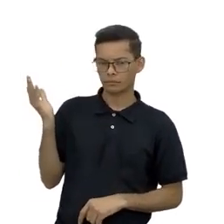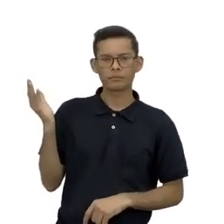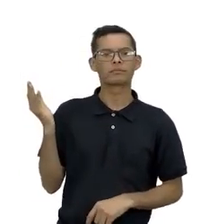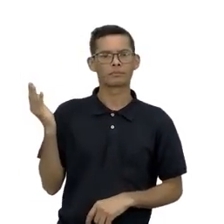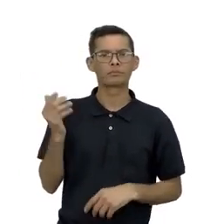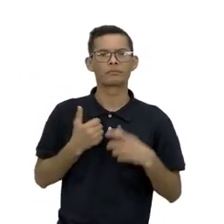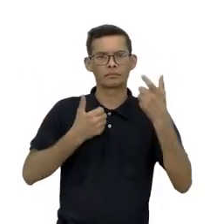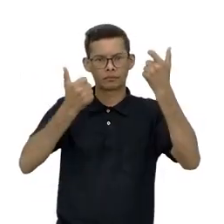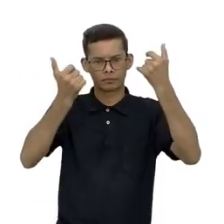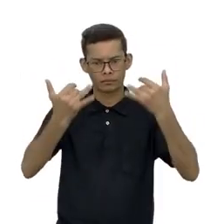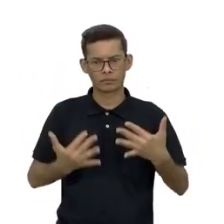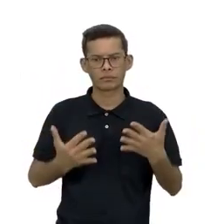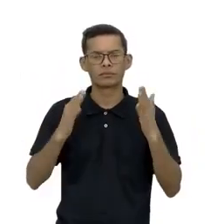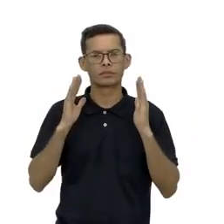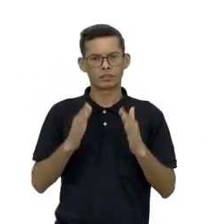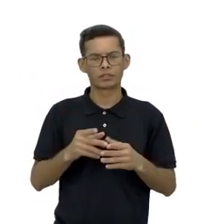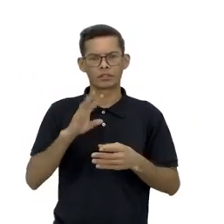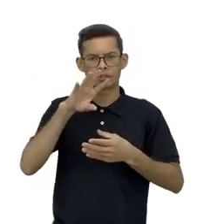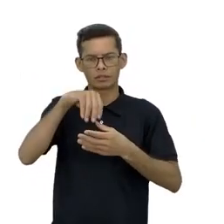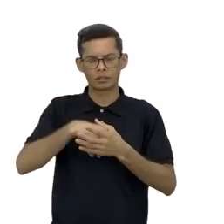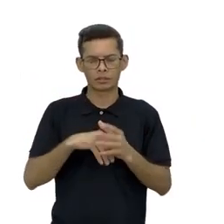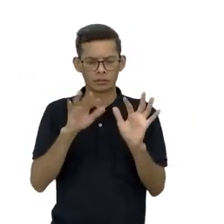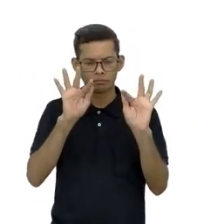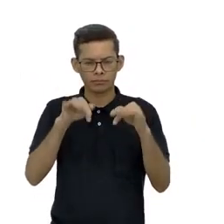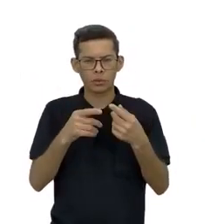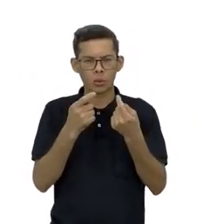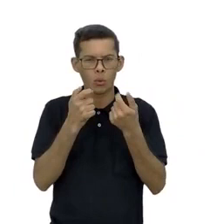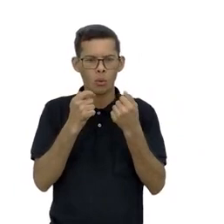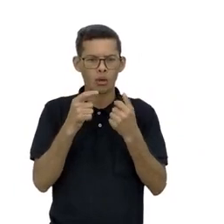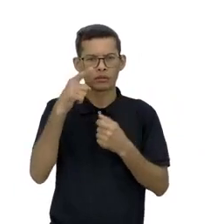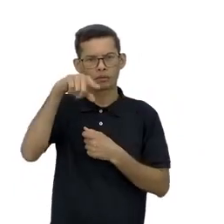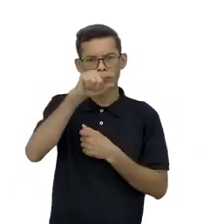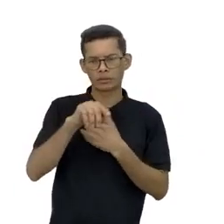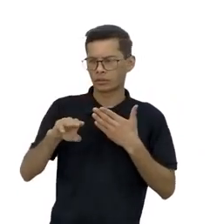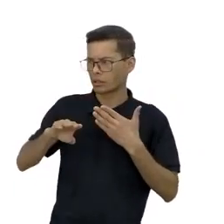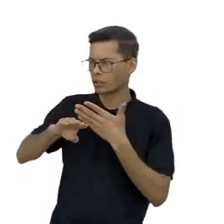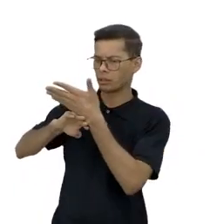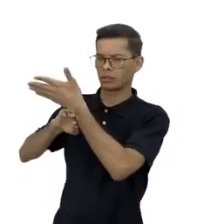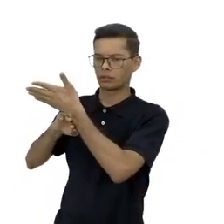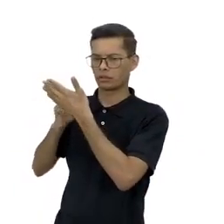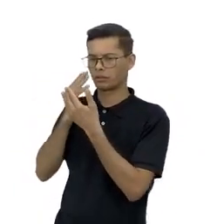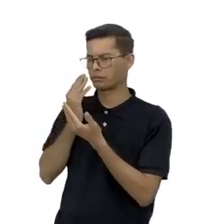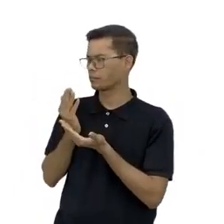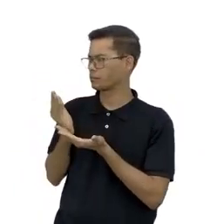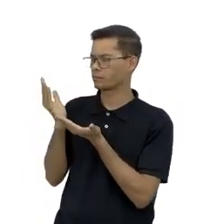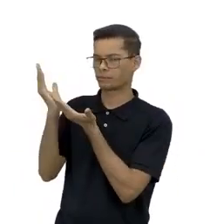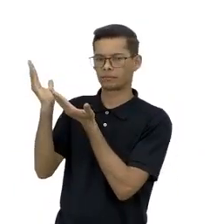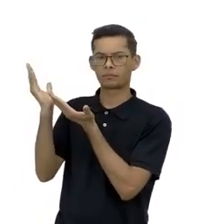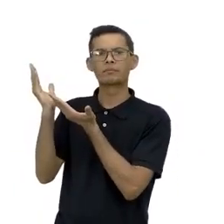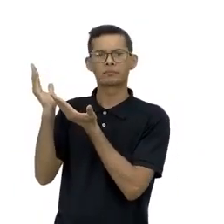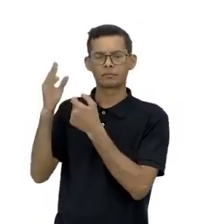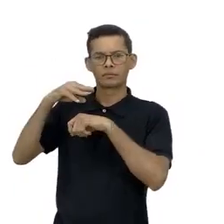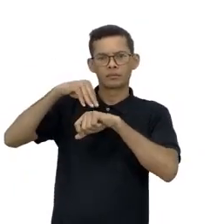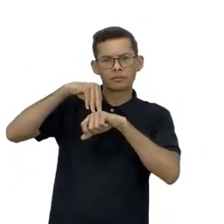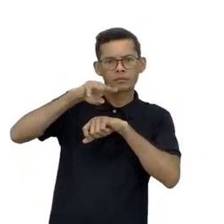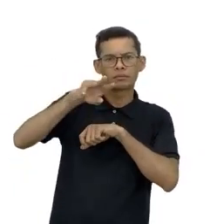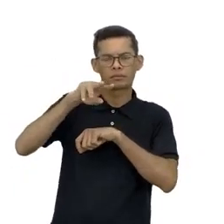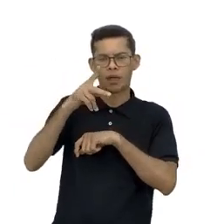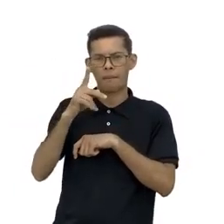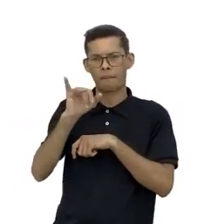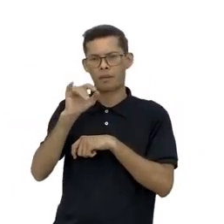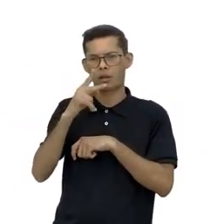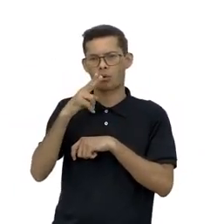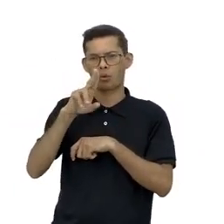terminada essa transmissão, que está nos seus instantes finais, vocês devem acessar a pílula do ano em